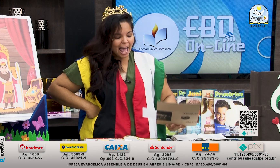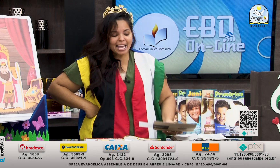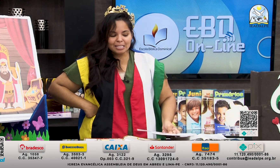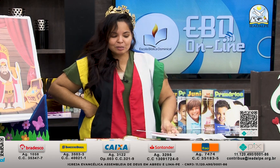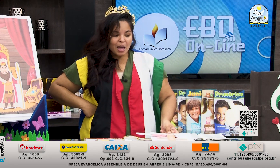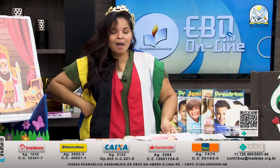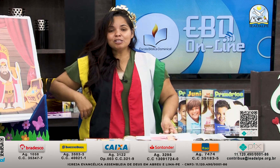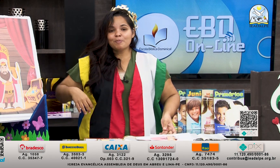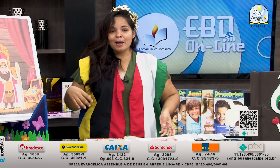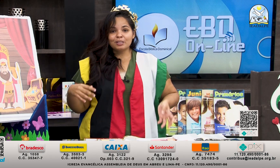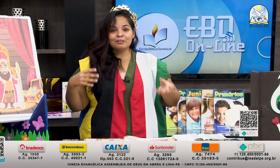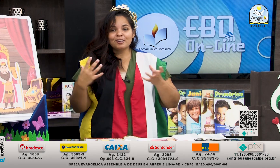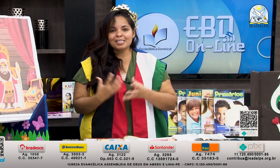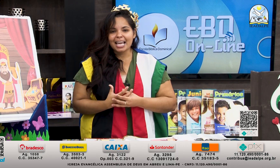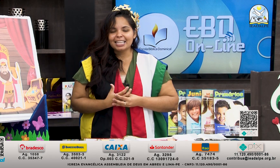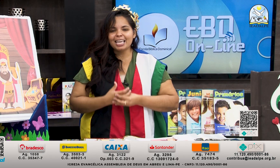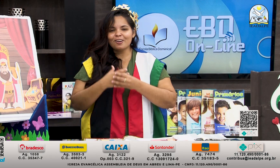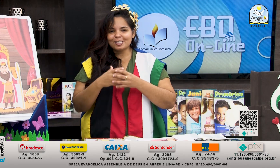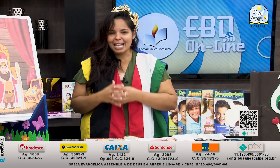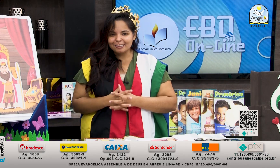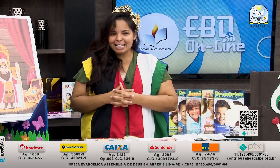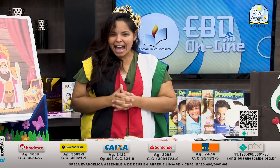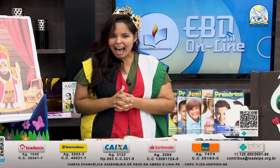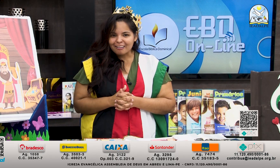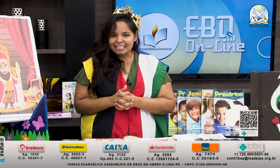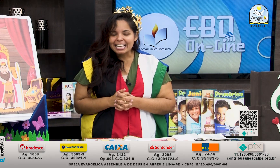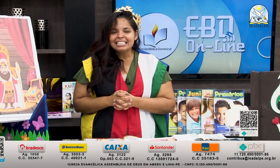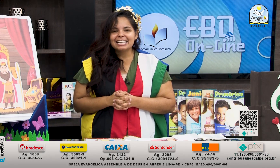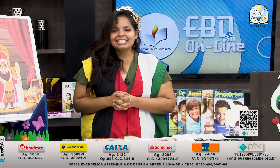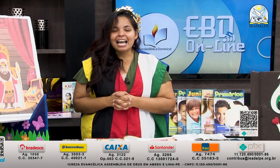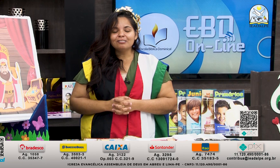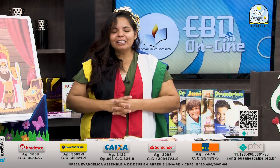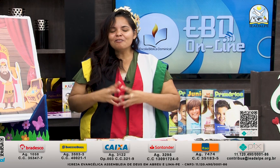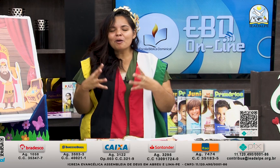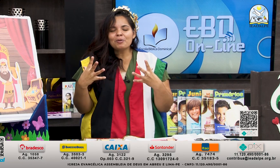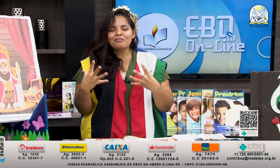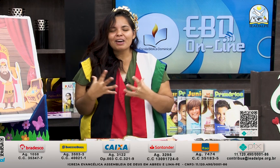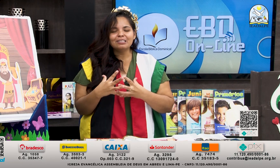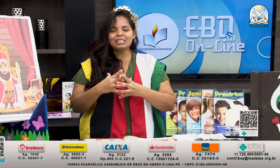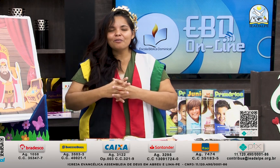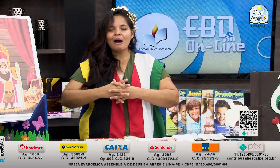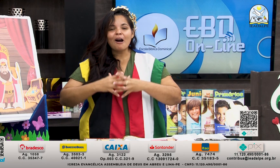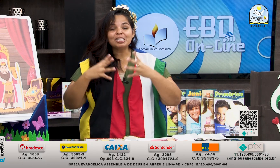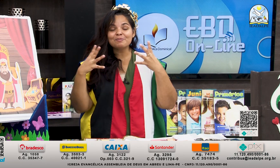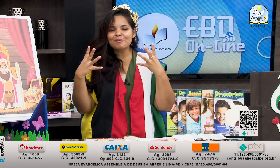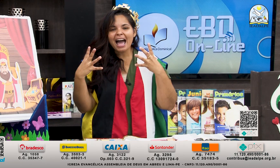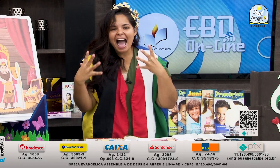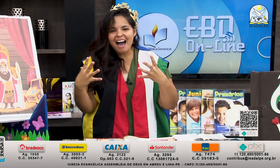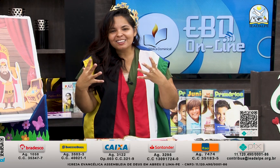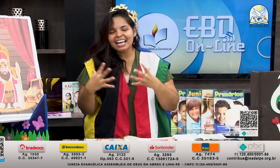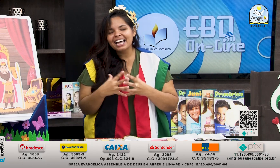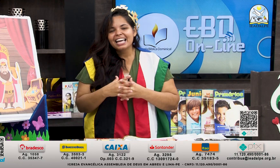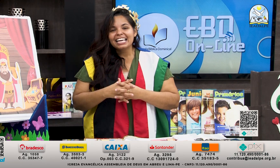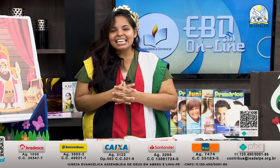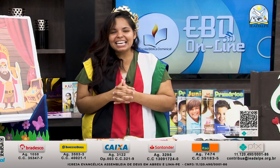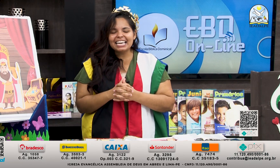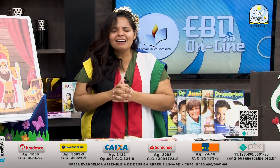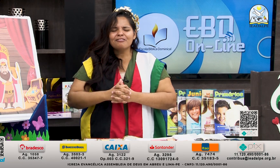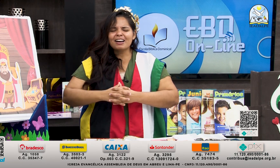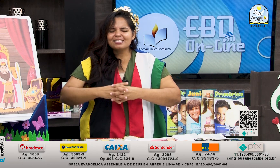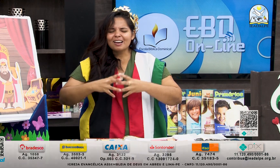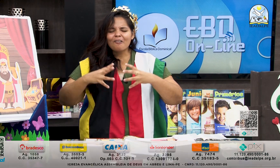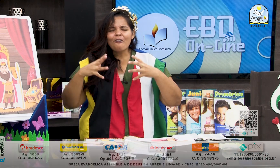Professor, é isso. Eu espero que você tenha gostado da aula, tá certo? Tenha um bom proveito, tenha uma ótima aula